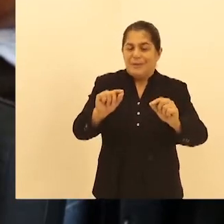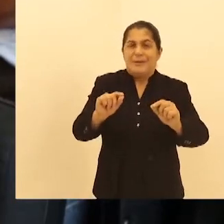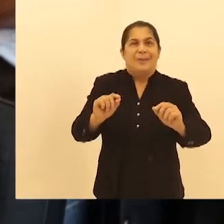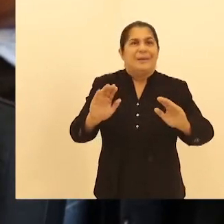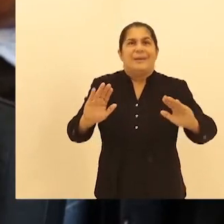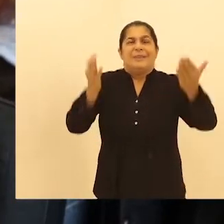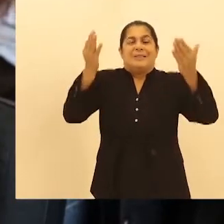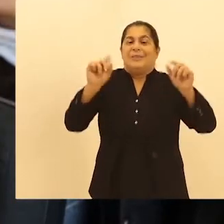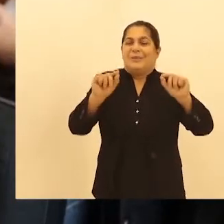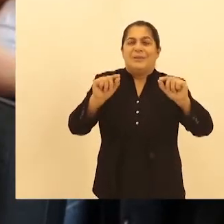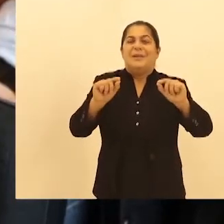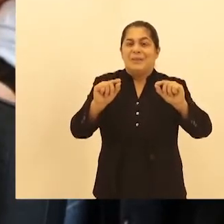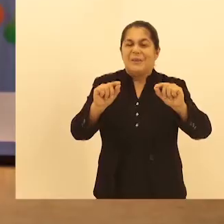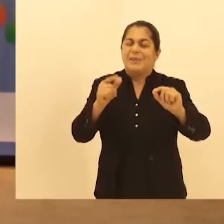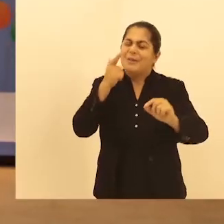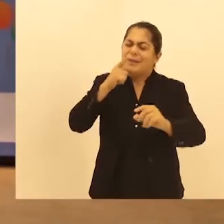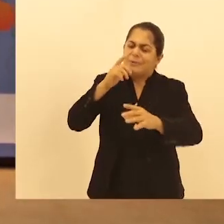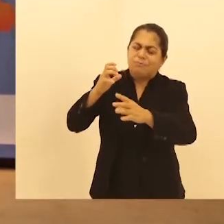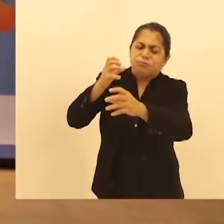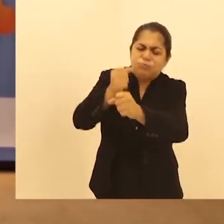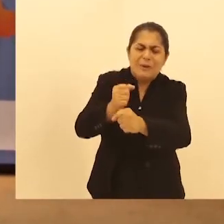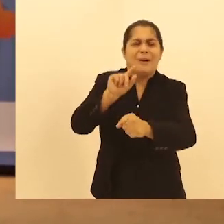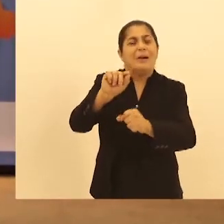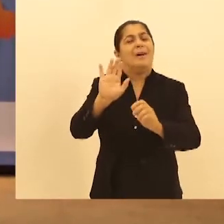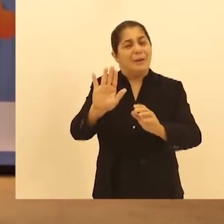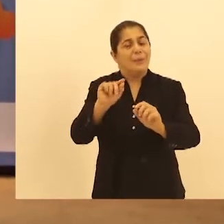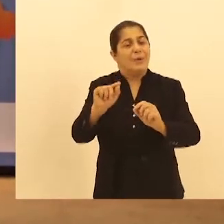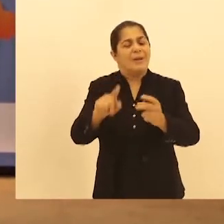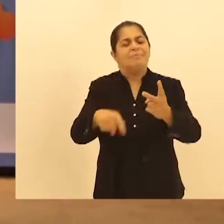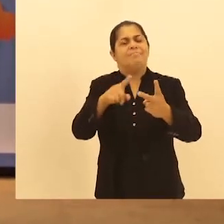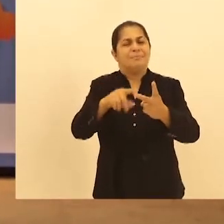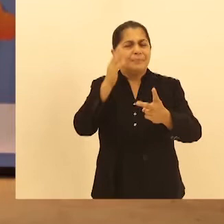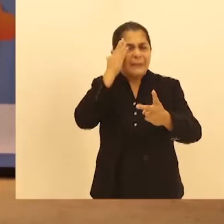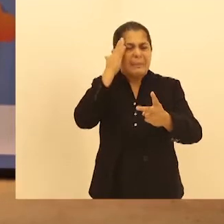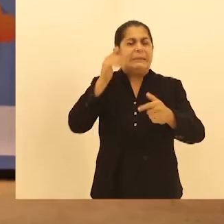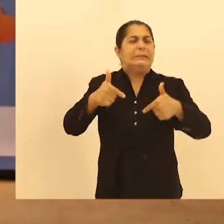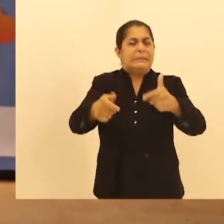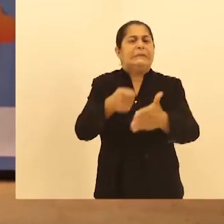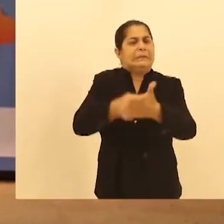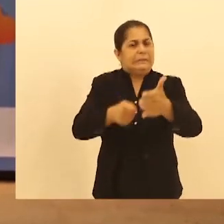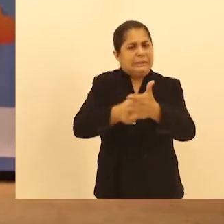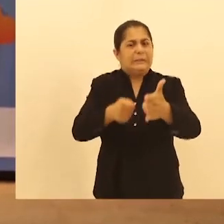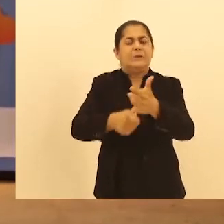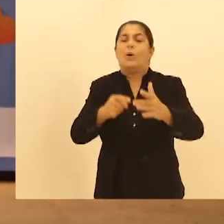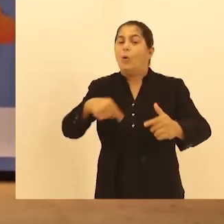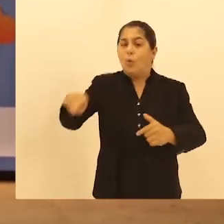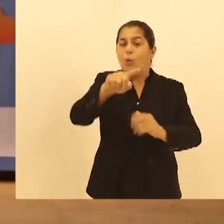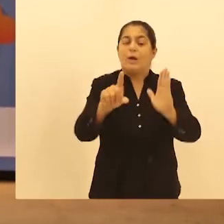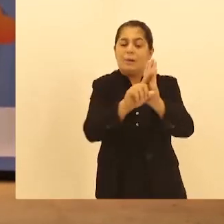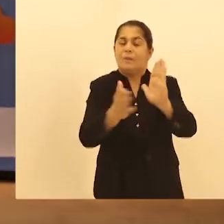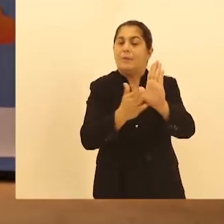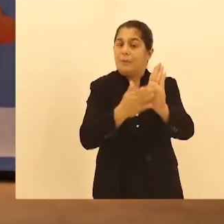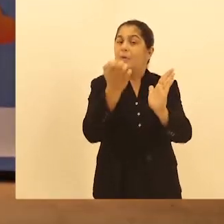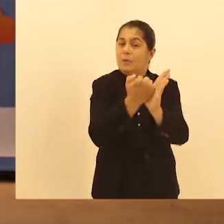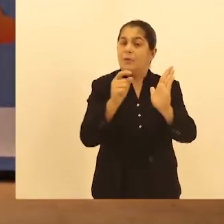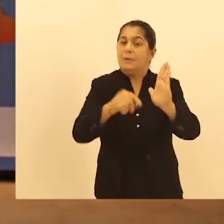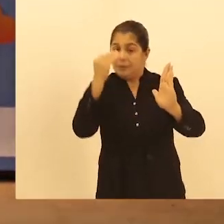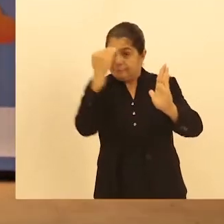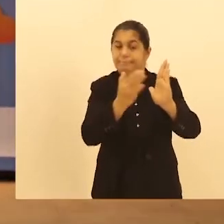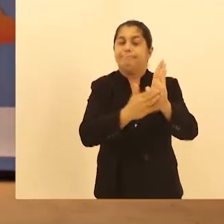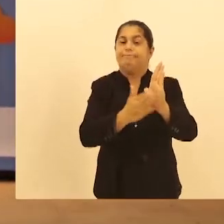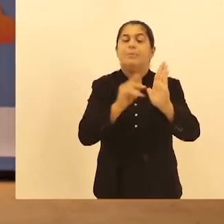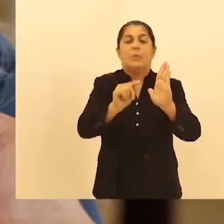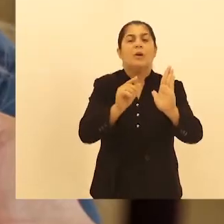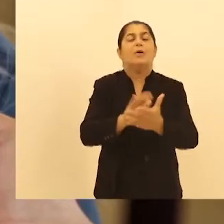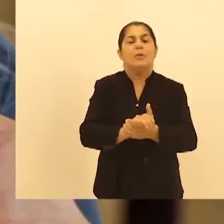significa não apenas celebrar as conquistas mas também reconhecer os desafios para que o cumprimento do estatuto seja